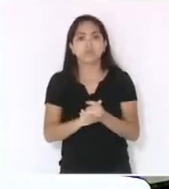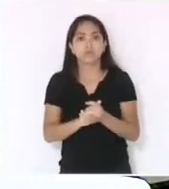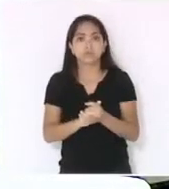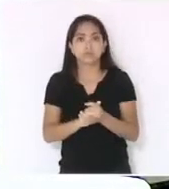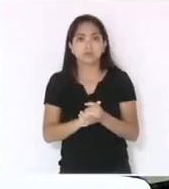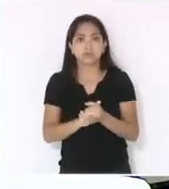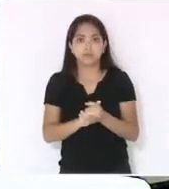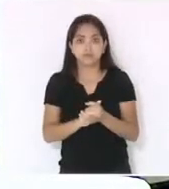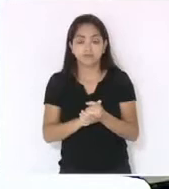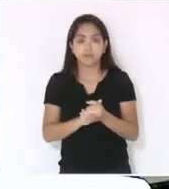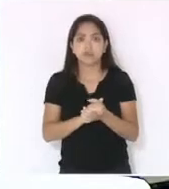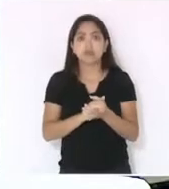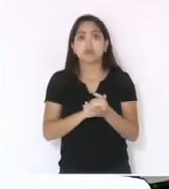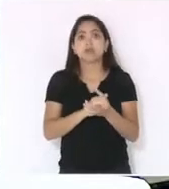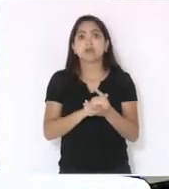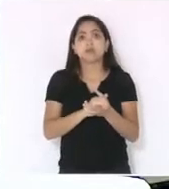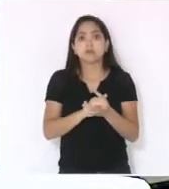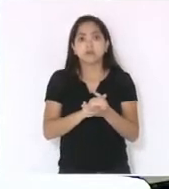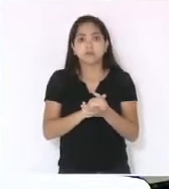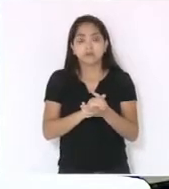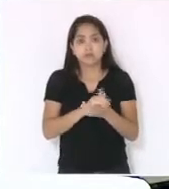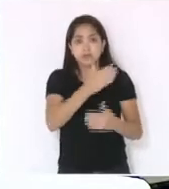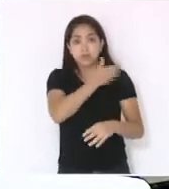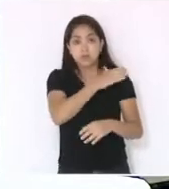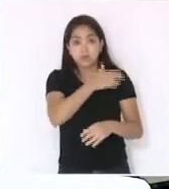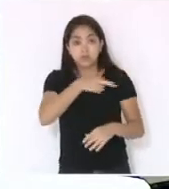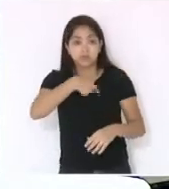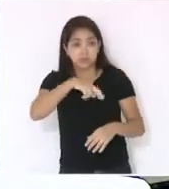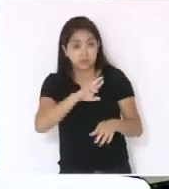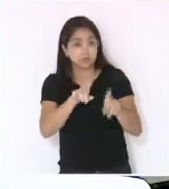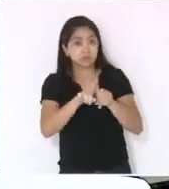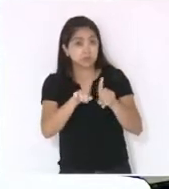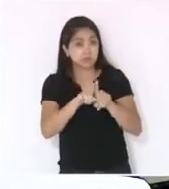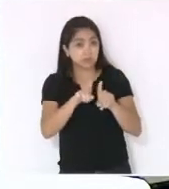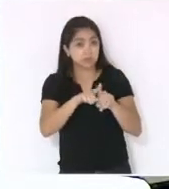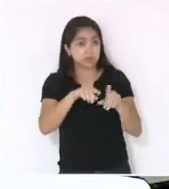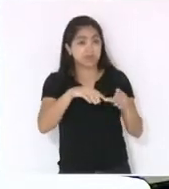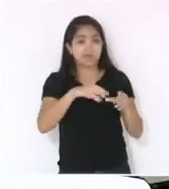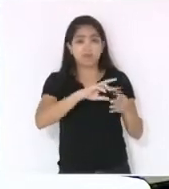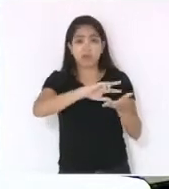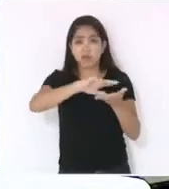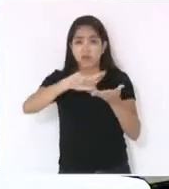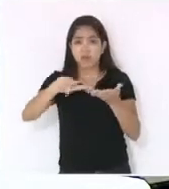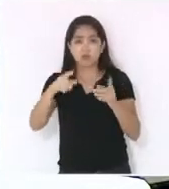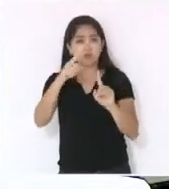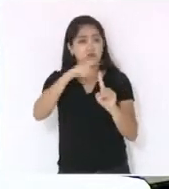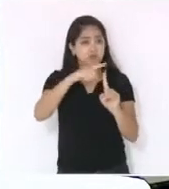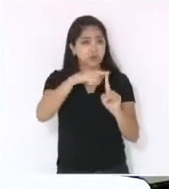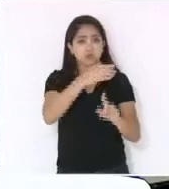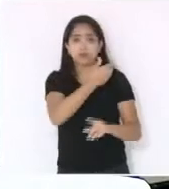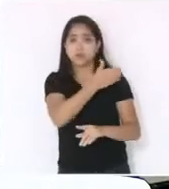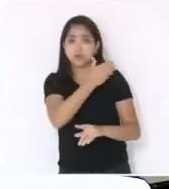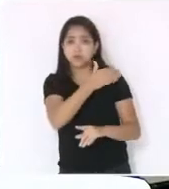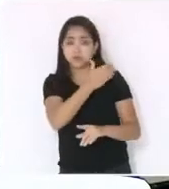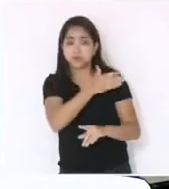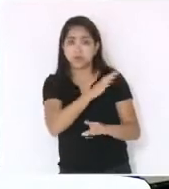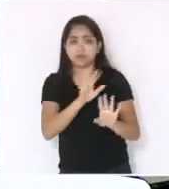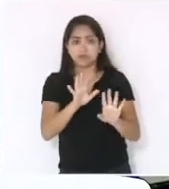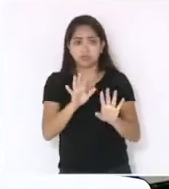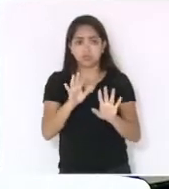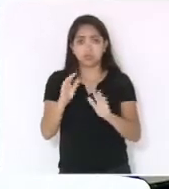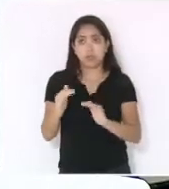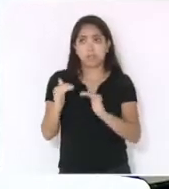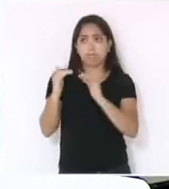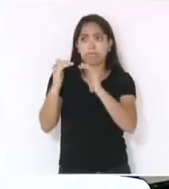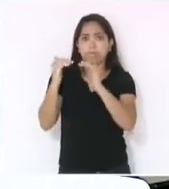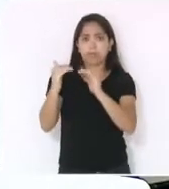antissemitismo, xenofobia e preconceito religioso. Então, não queremos privilégios,